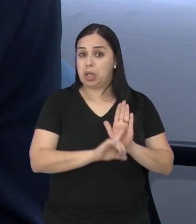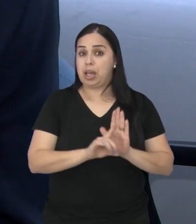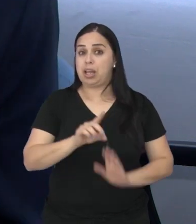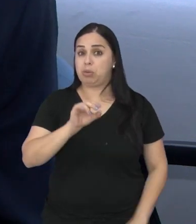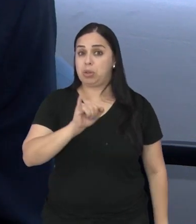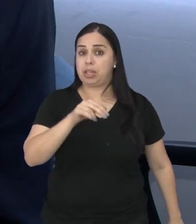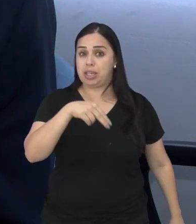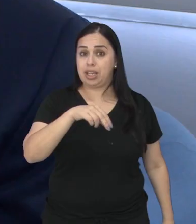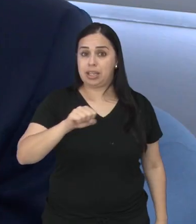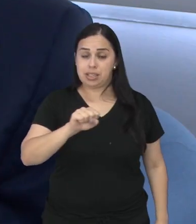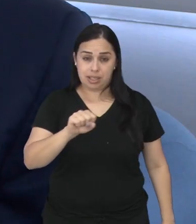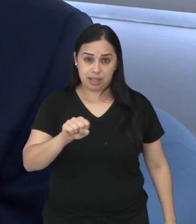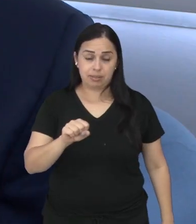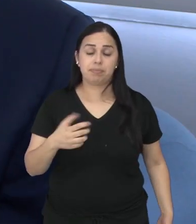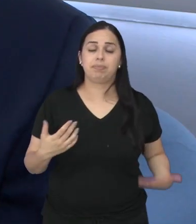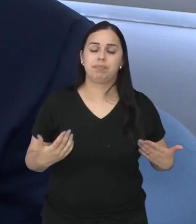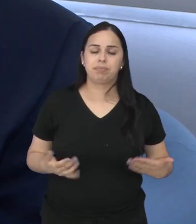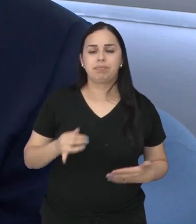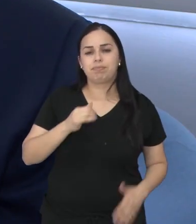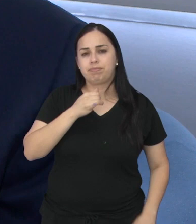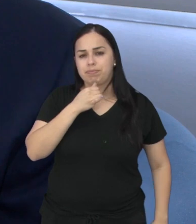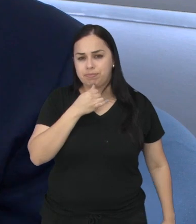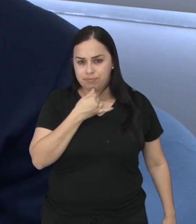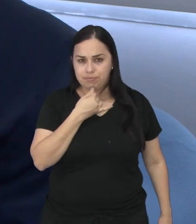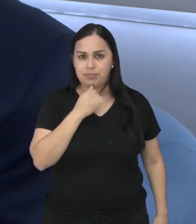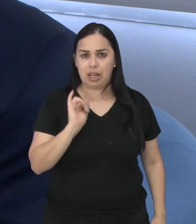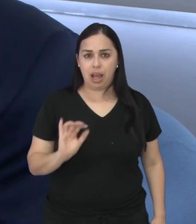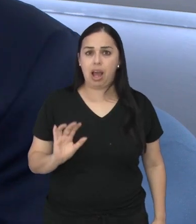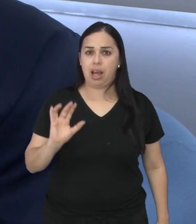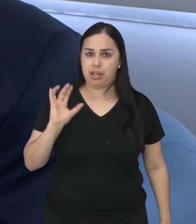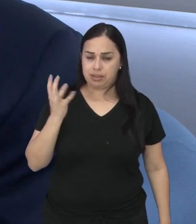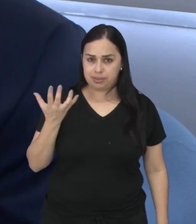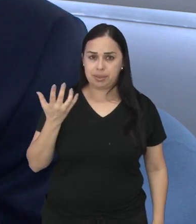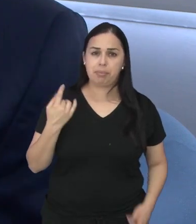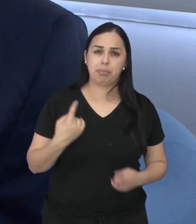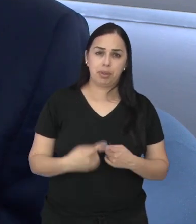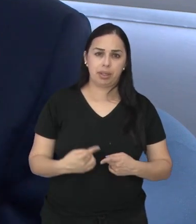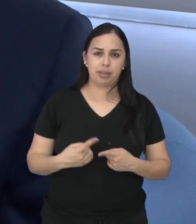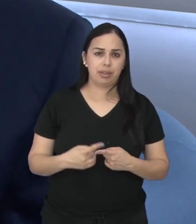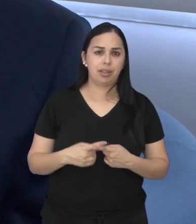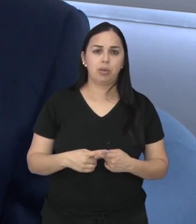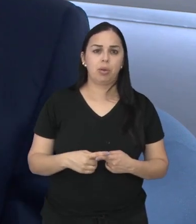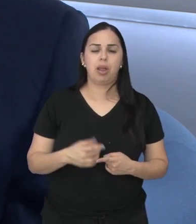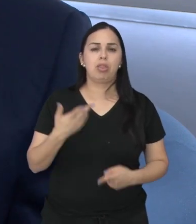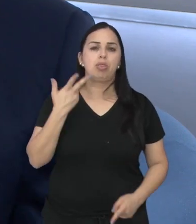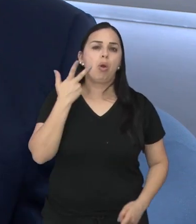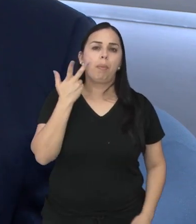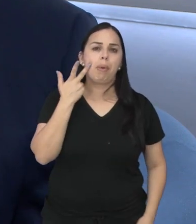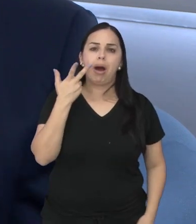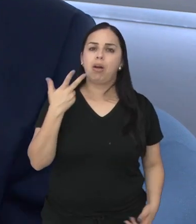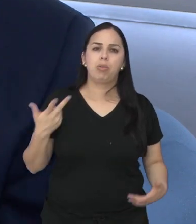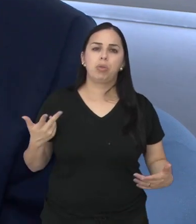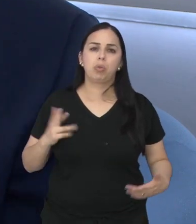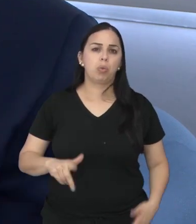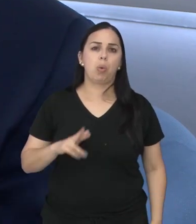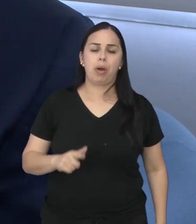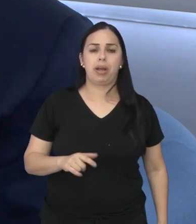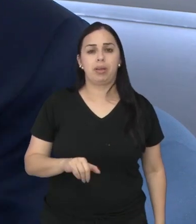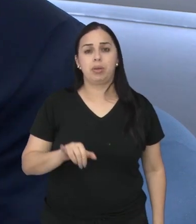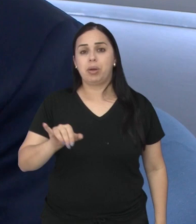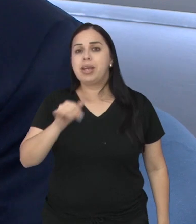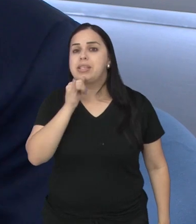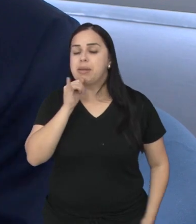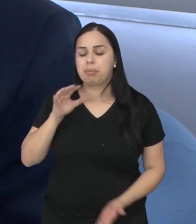pelo INSS. É uma situação que, infelizmente, tem acontecido, porque não é comum nós hoje, o